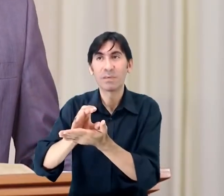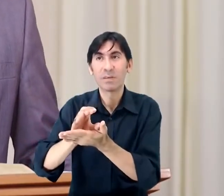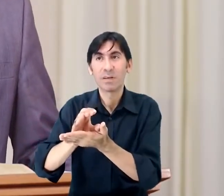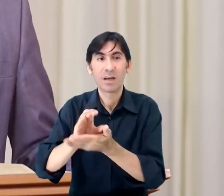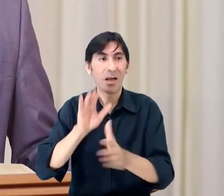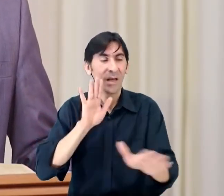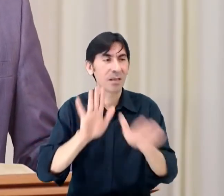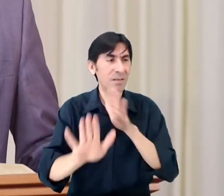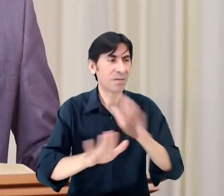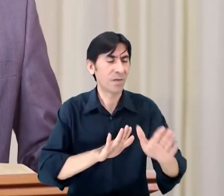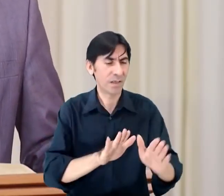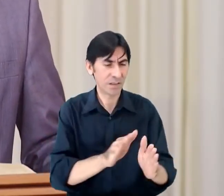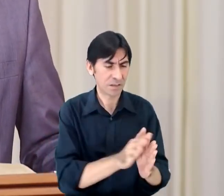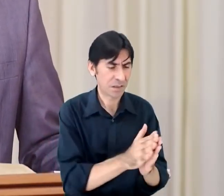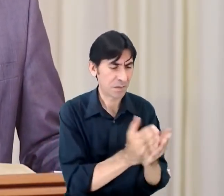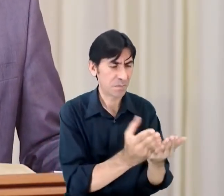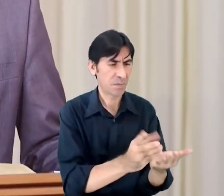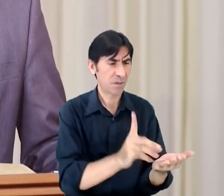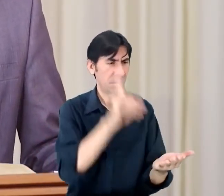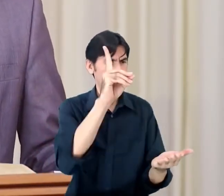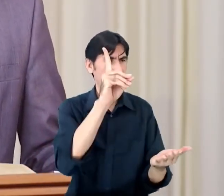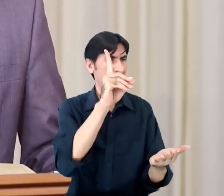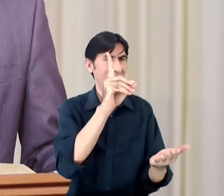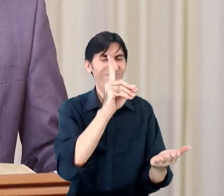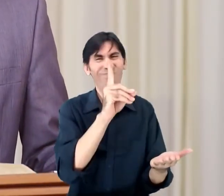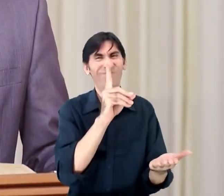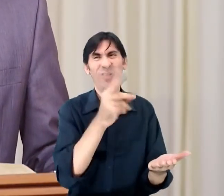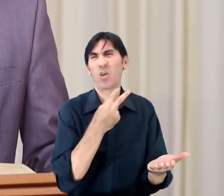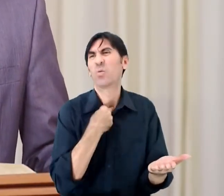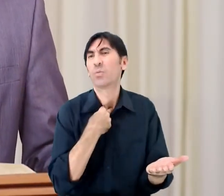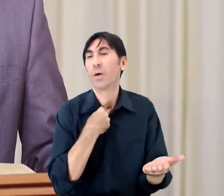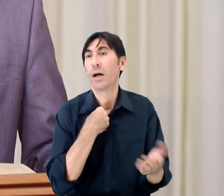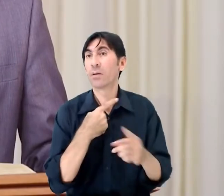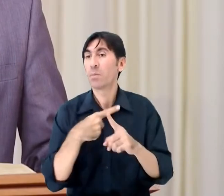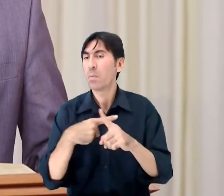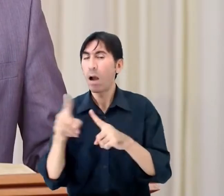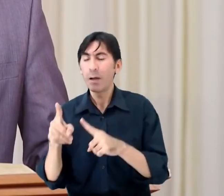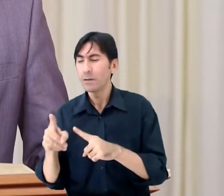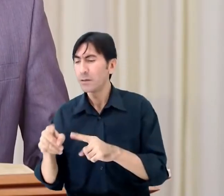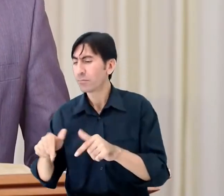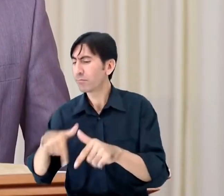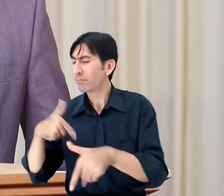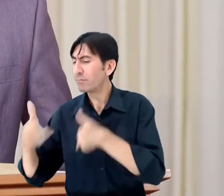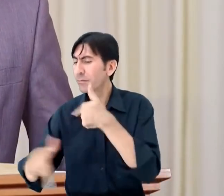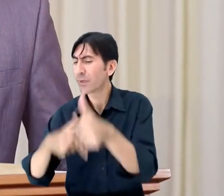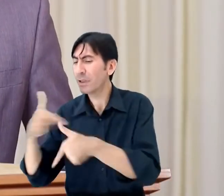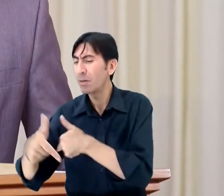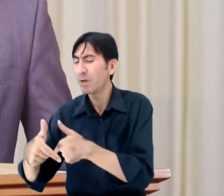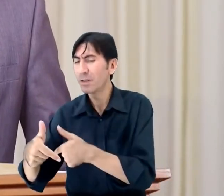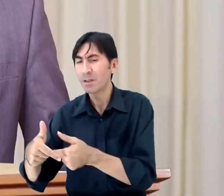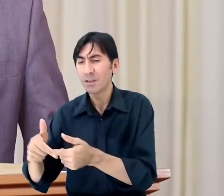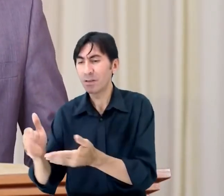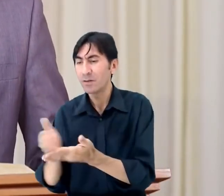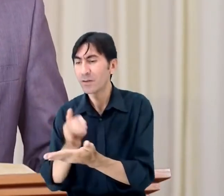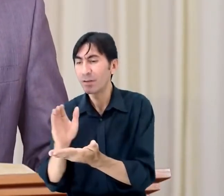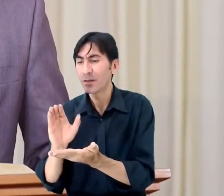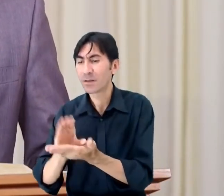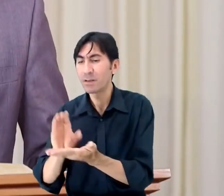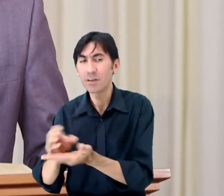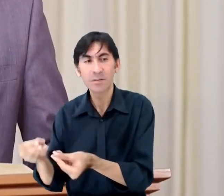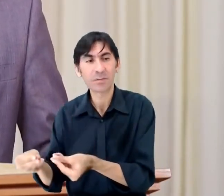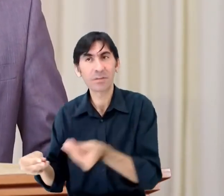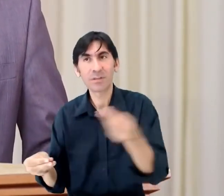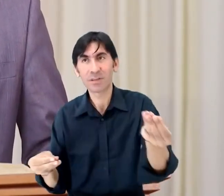para abrir a Bíblia e pregar, ele faz algo fantástico. E alguns dias atrás, alguns